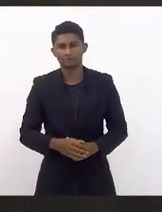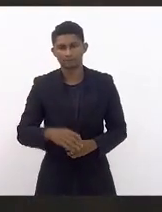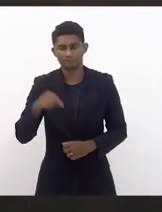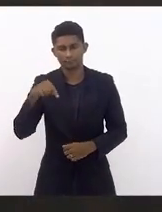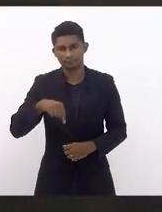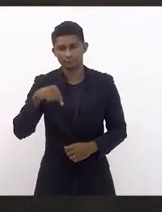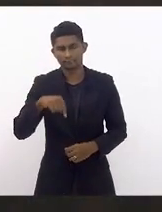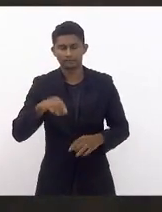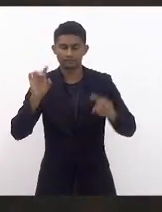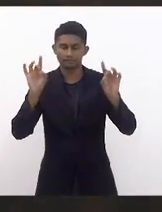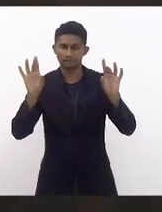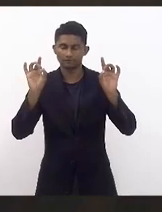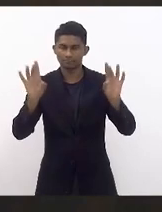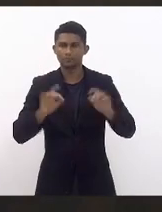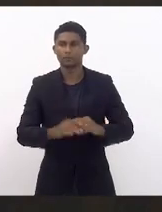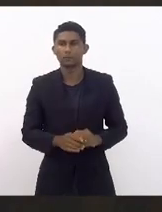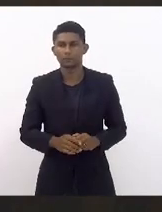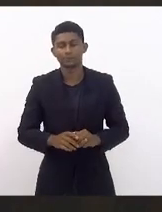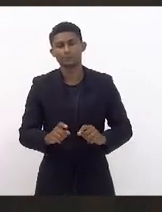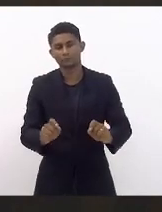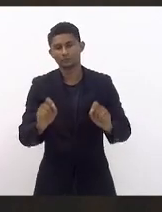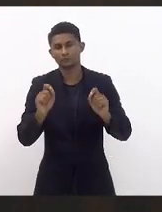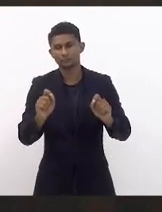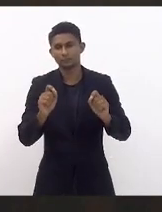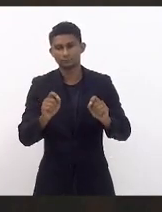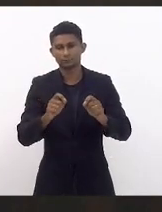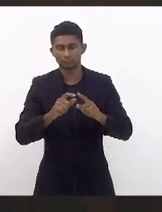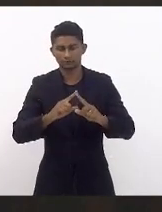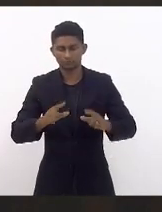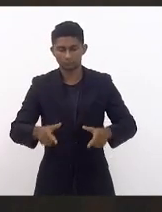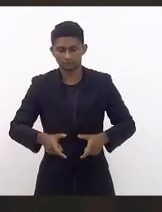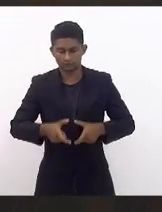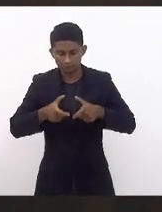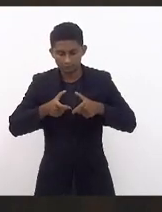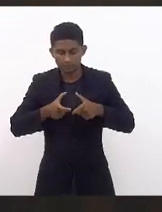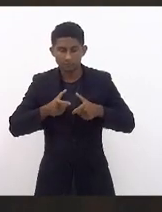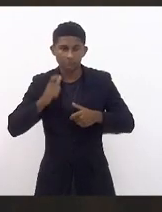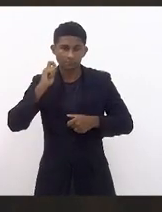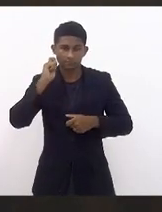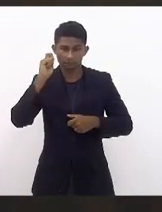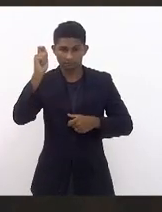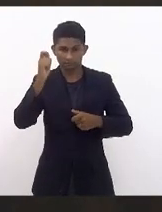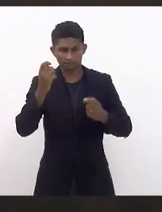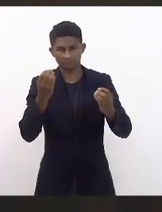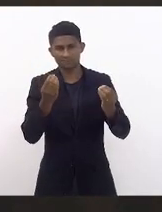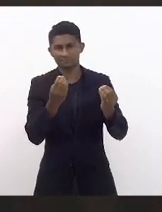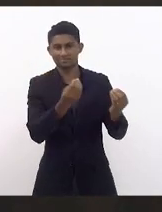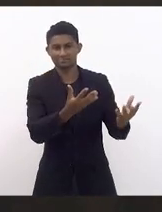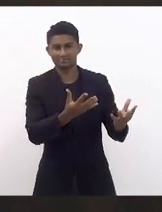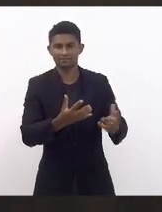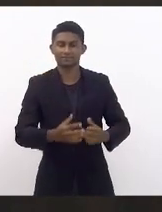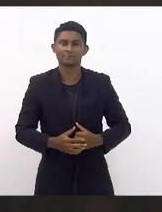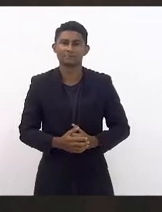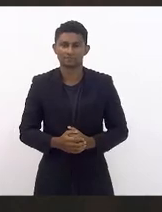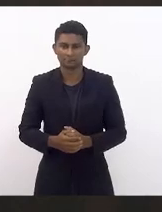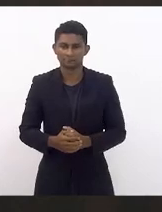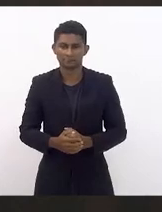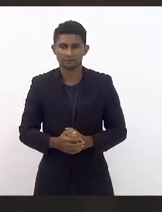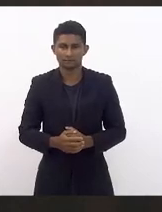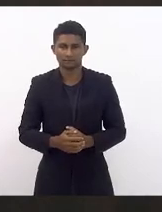solenidade. A entrega da medalha Tiradentes. A